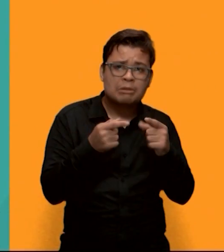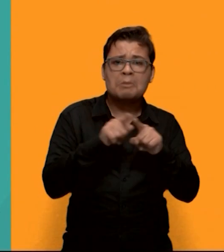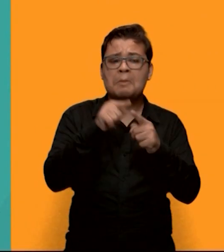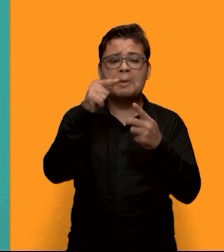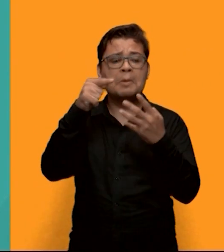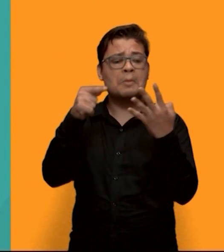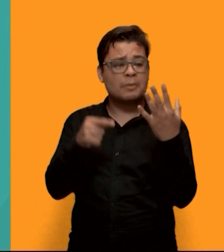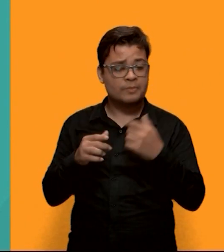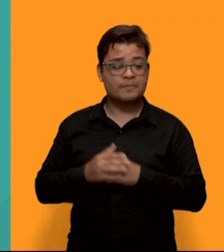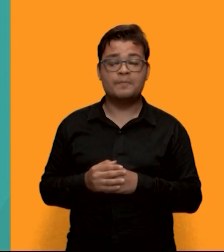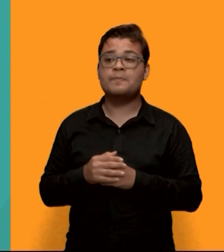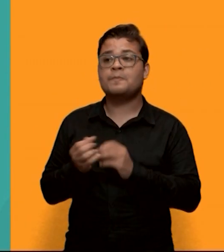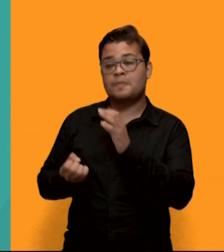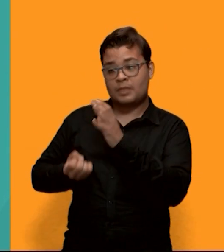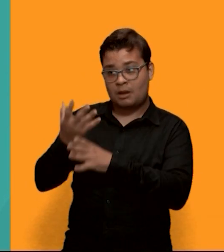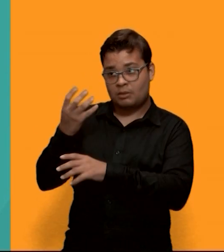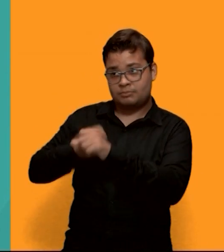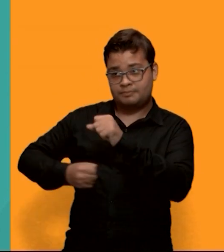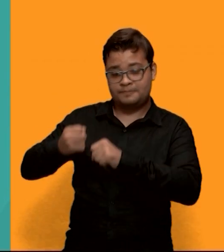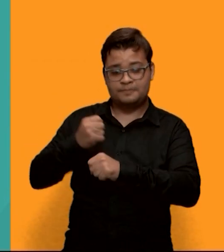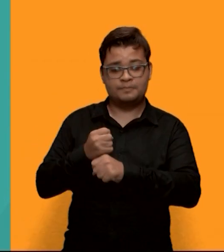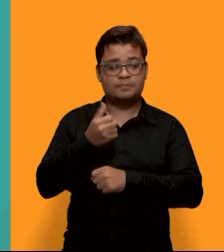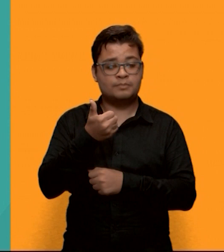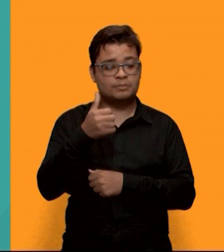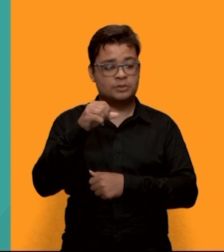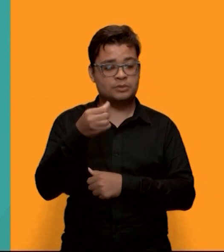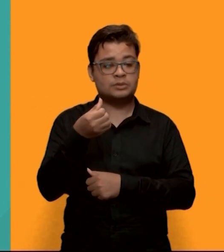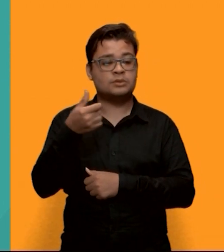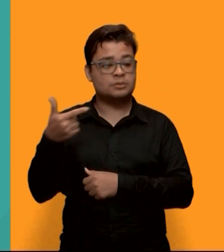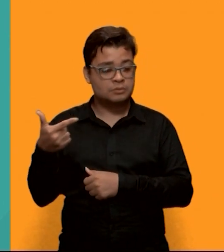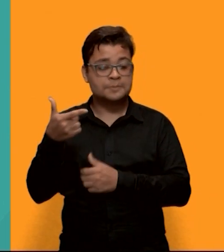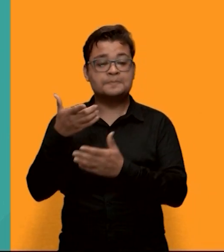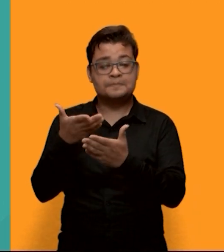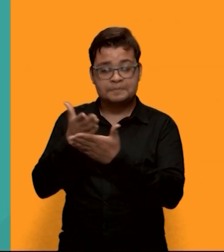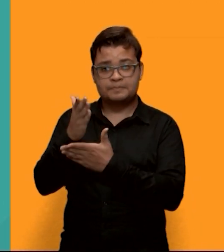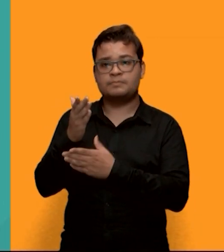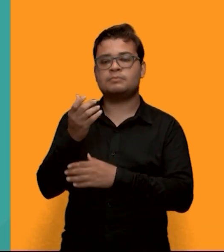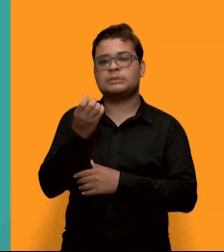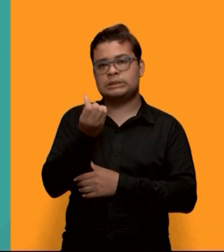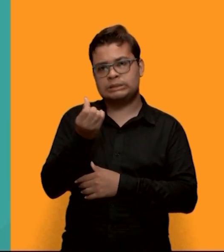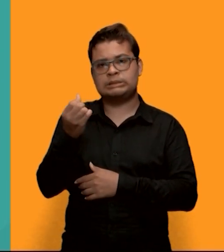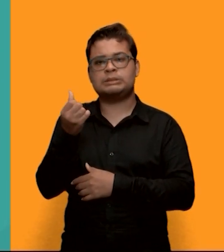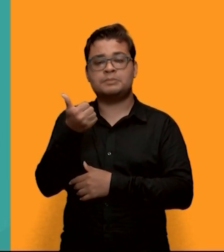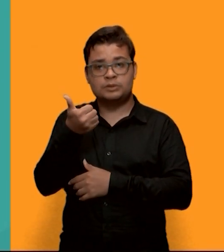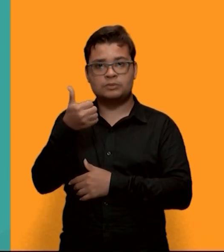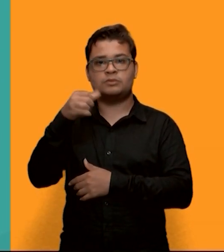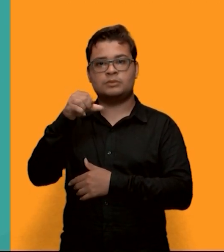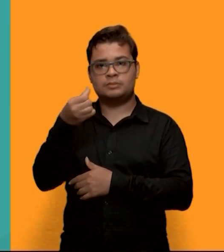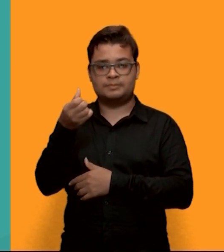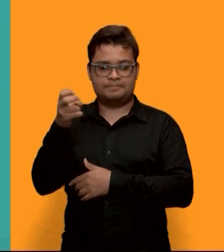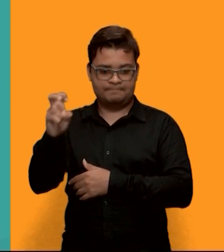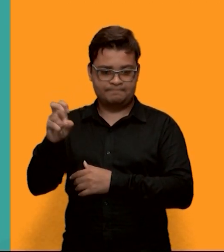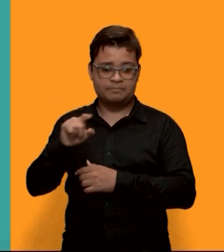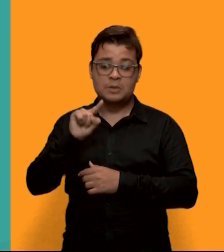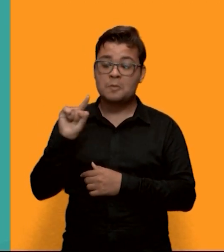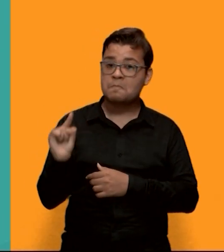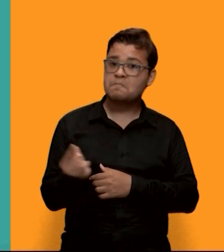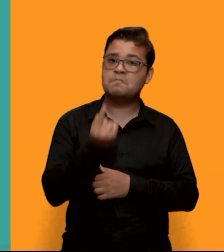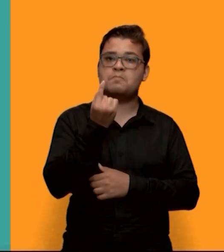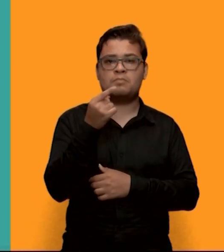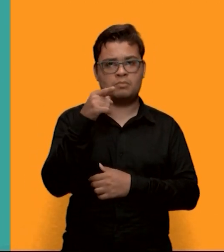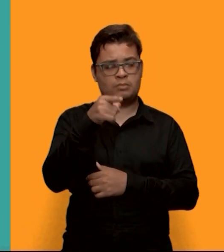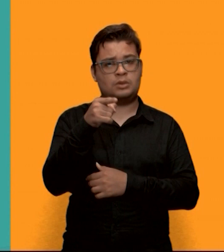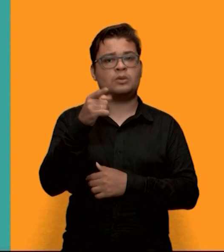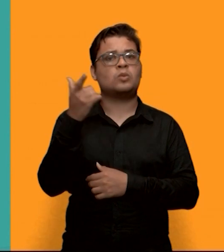Criada em 1962 e outorgada em 65, a concessão da emissora foi a primeira no país para